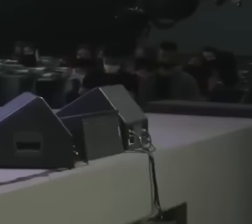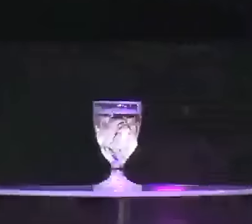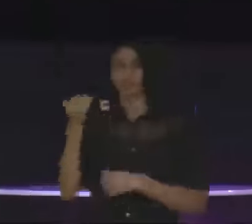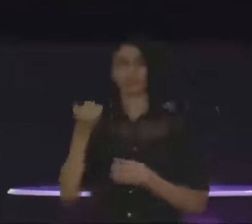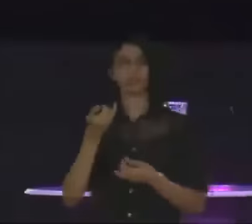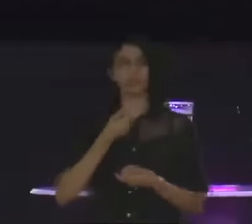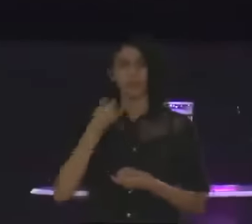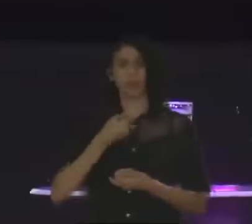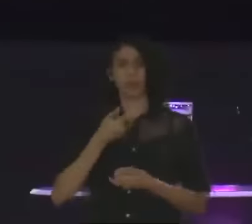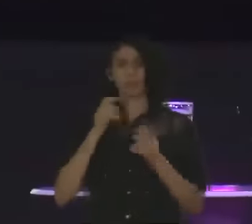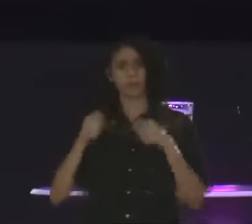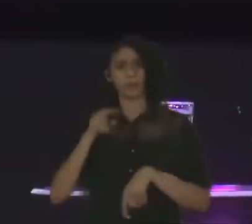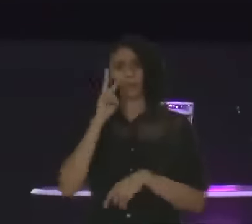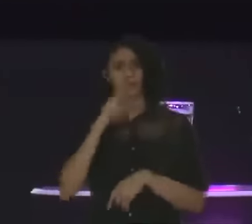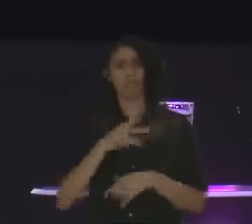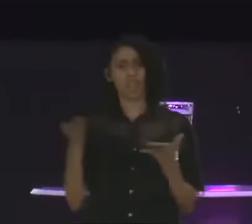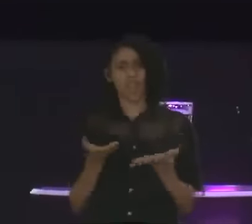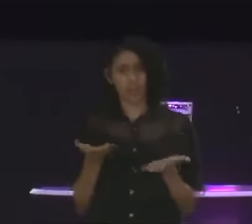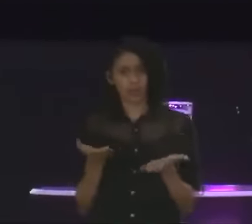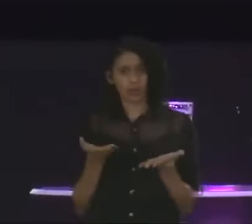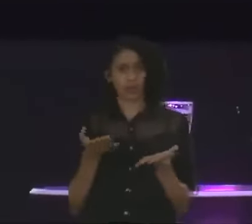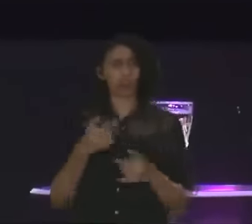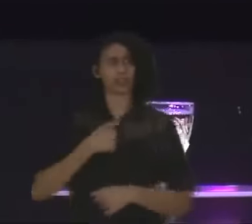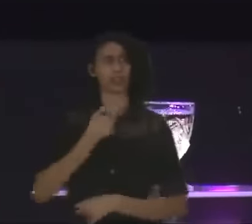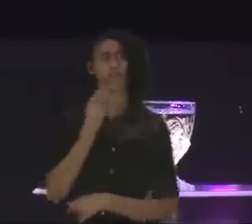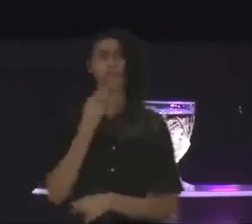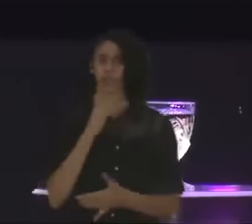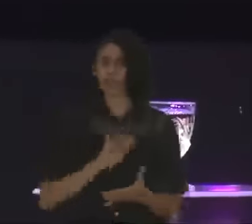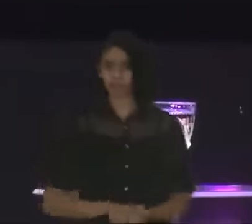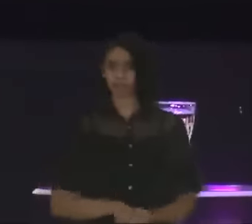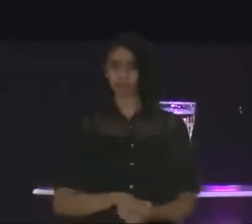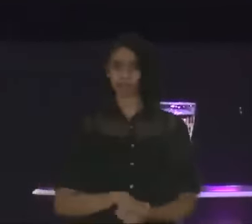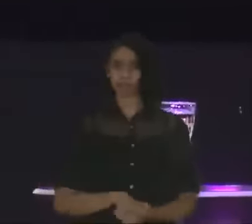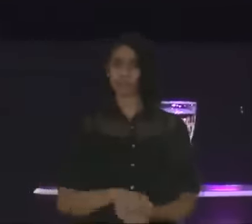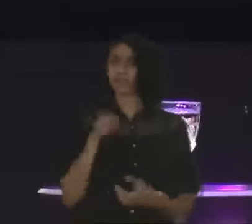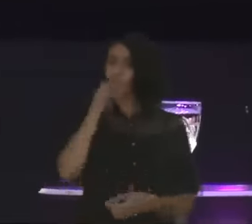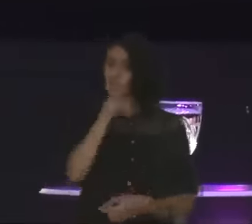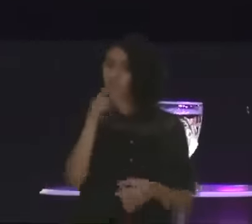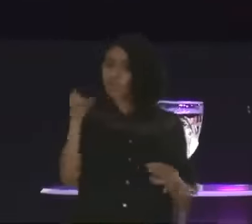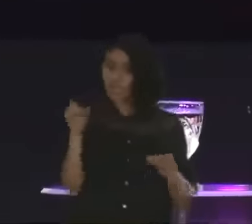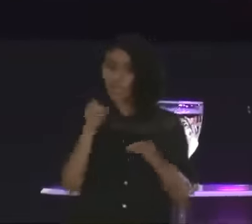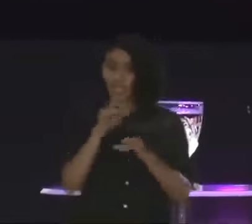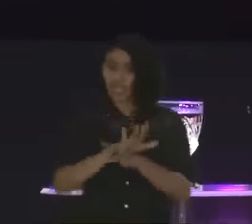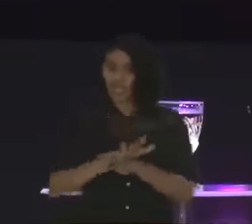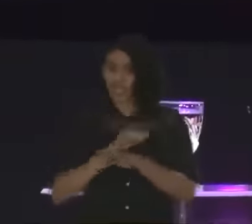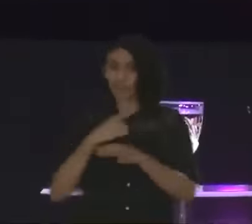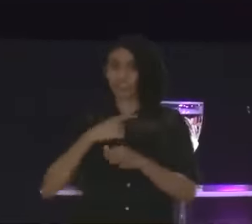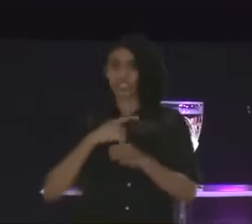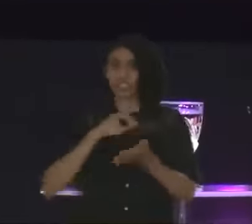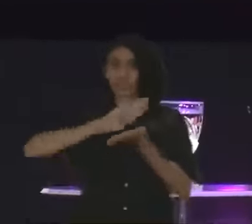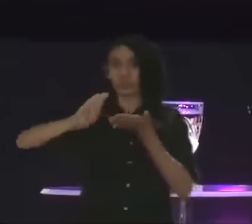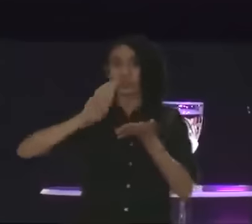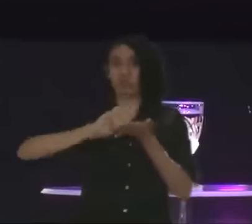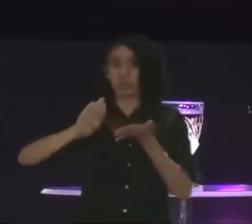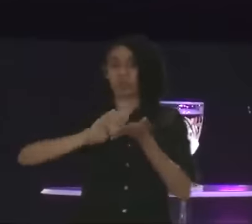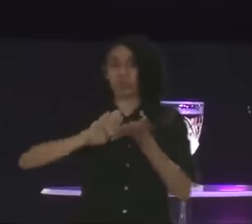Você já parou que se agora por um momento eu dissesse assim para você você acabou de ganhar na sua conta do banco